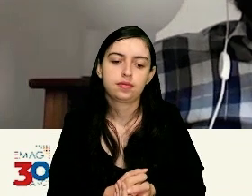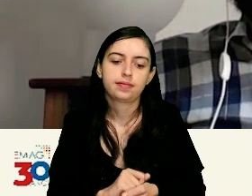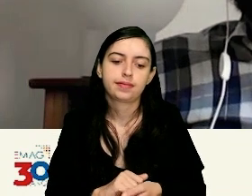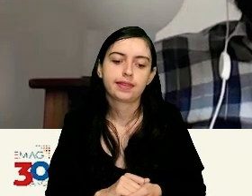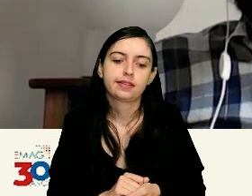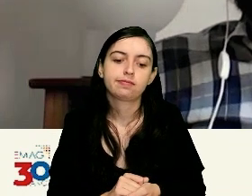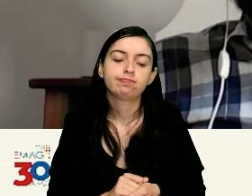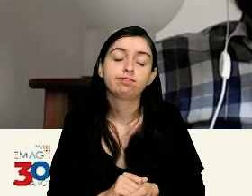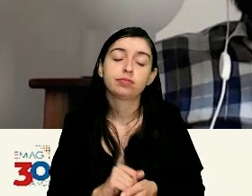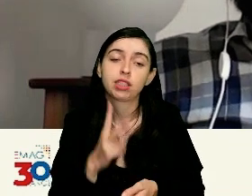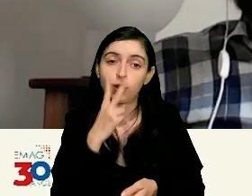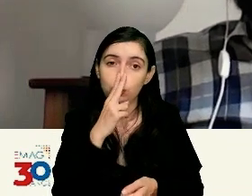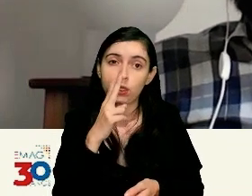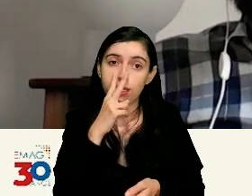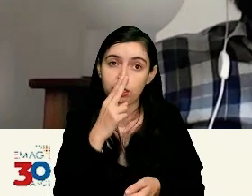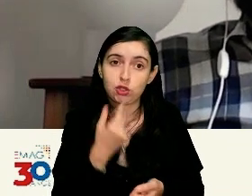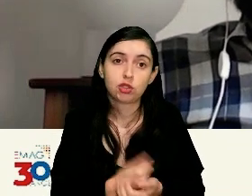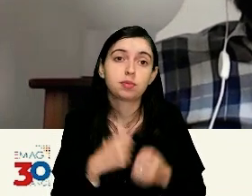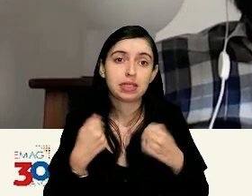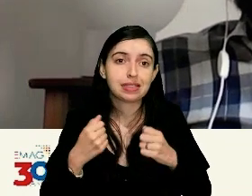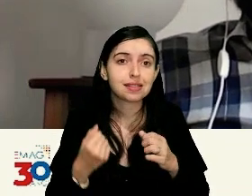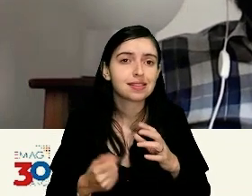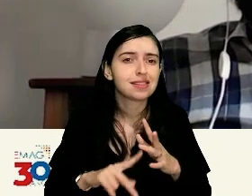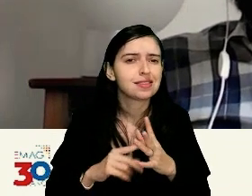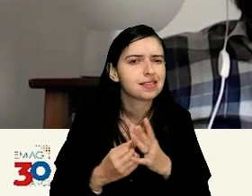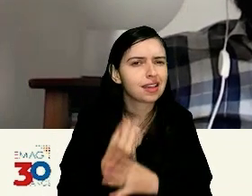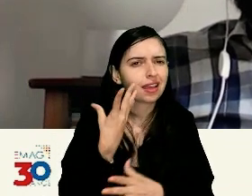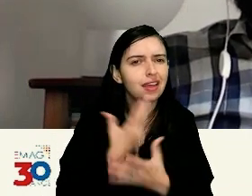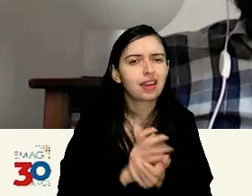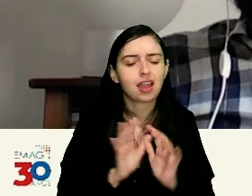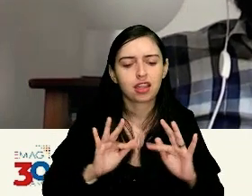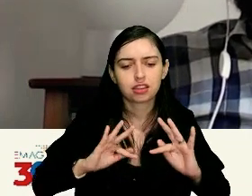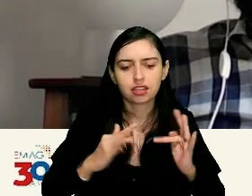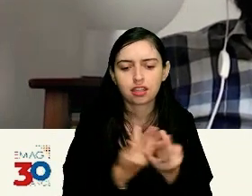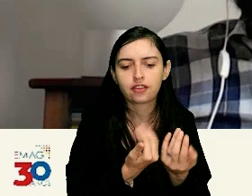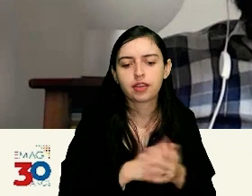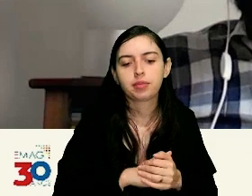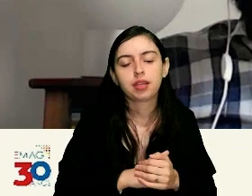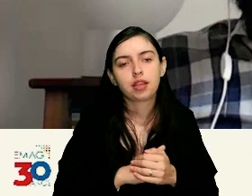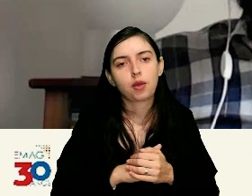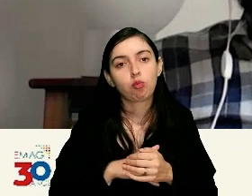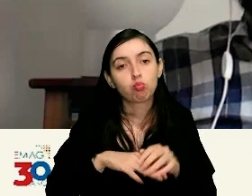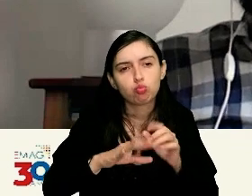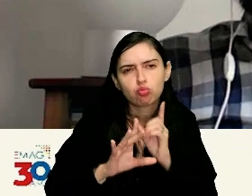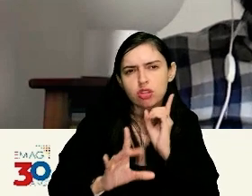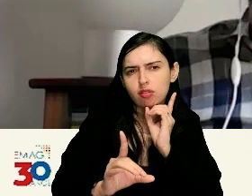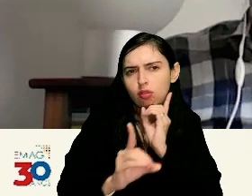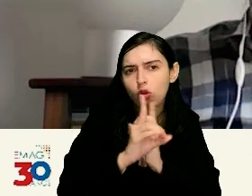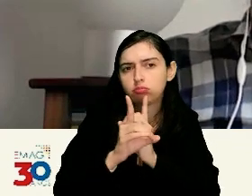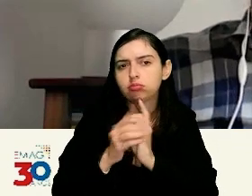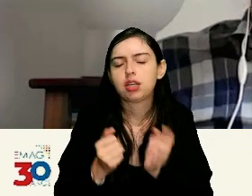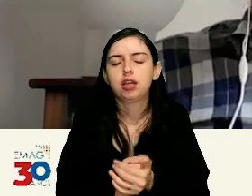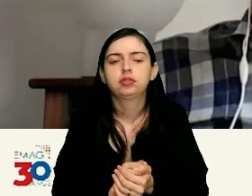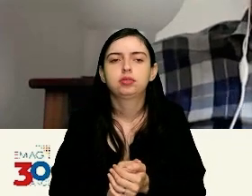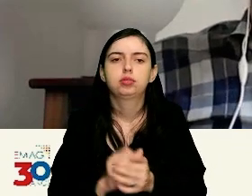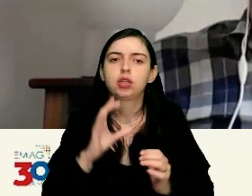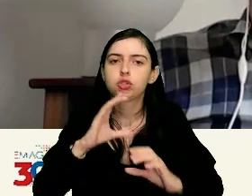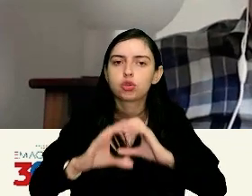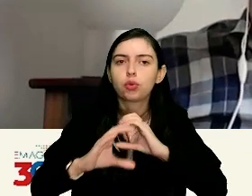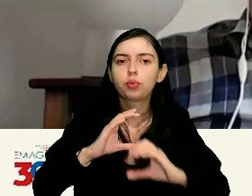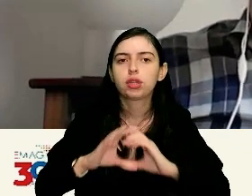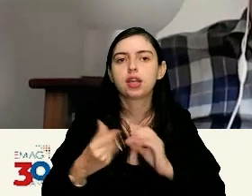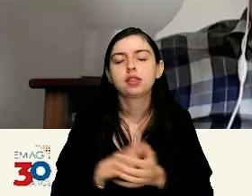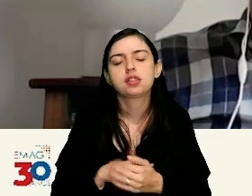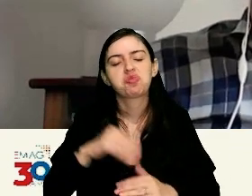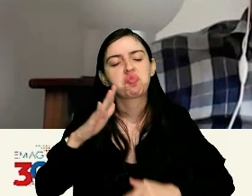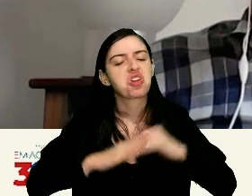gente tem que criar, semear dentro dos nossos lares. É essa ponte, é esse canal, que independente da orientação,